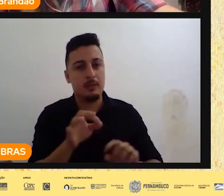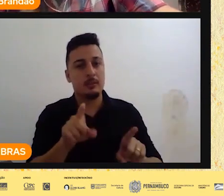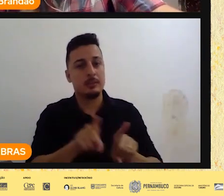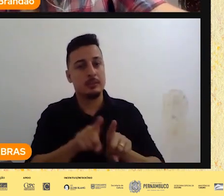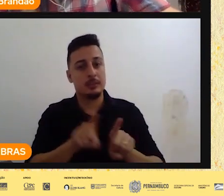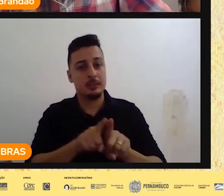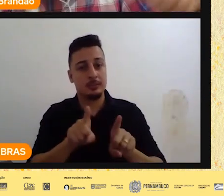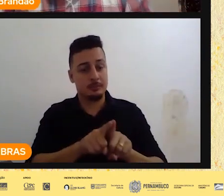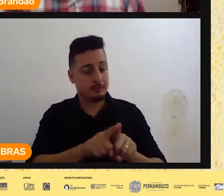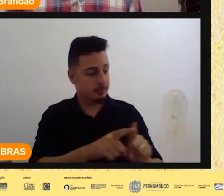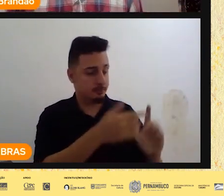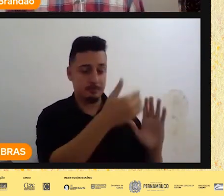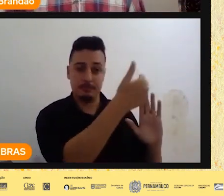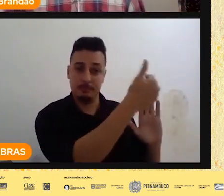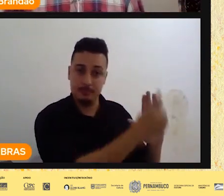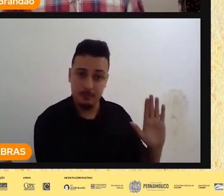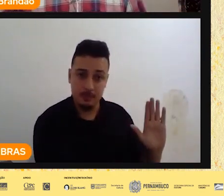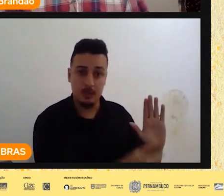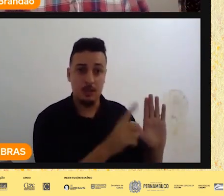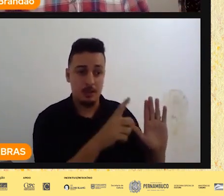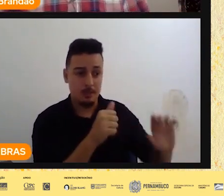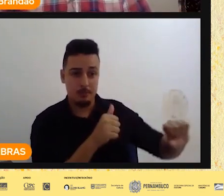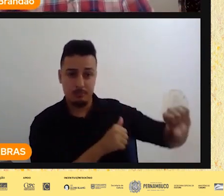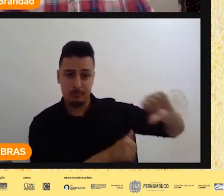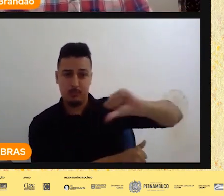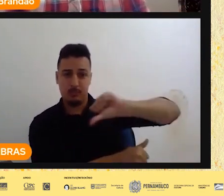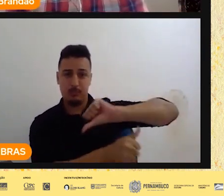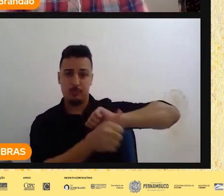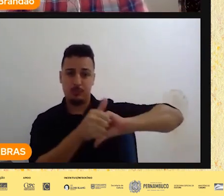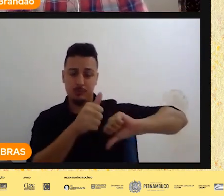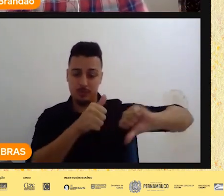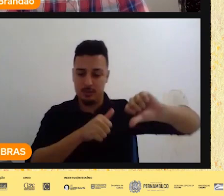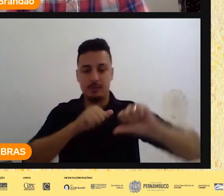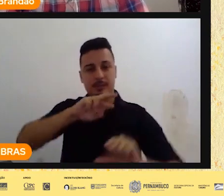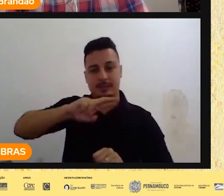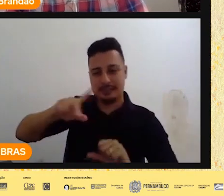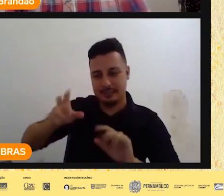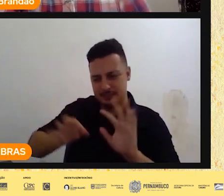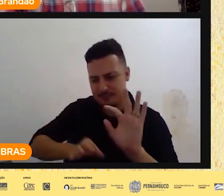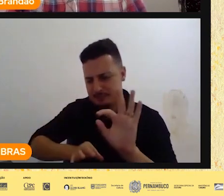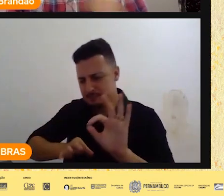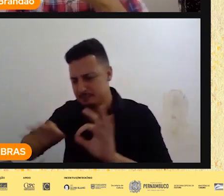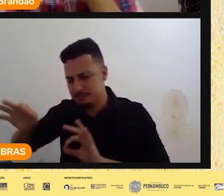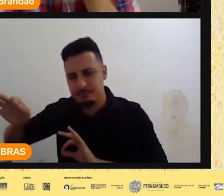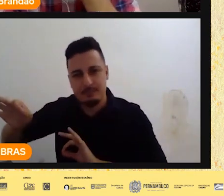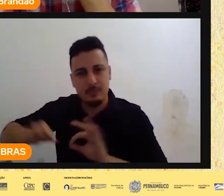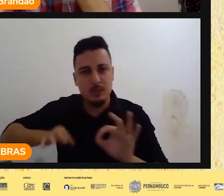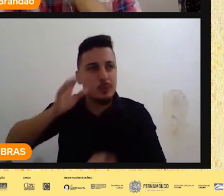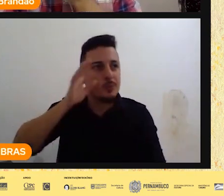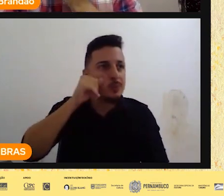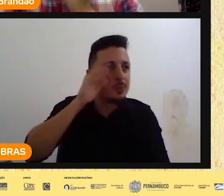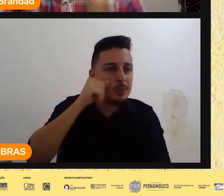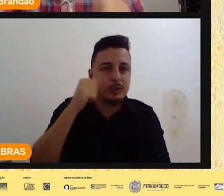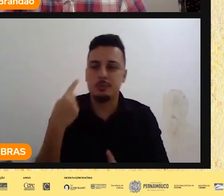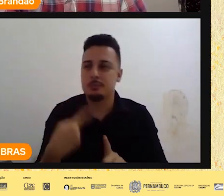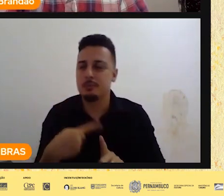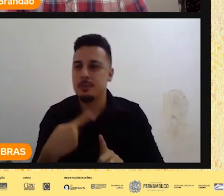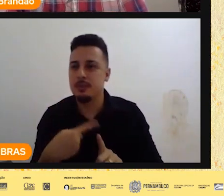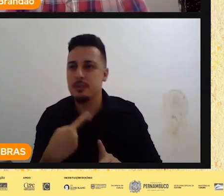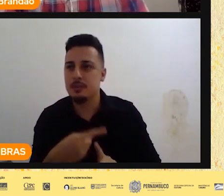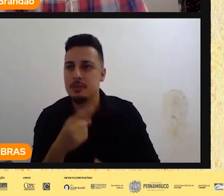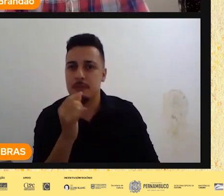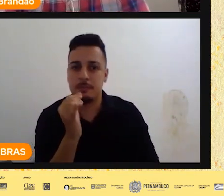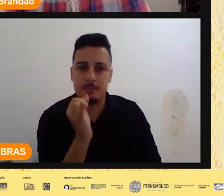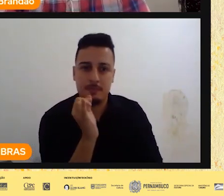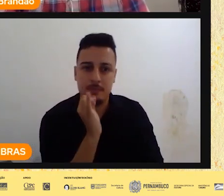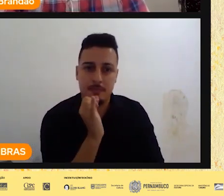que o Marão vem modificando durante o processo de produção, assim. É muito curioso isso. A gente